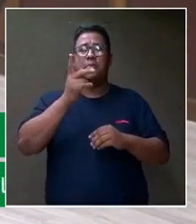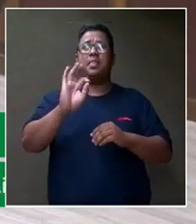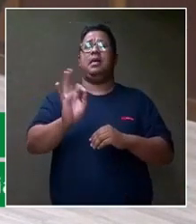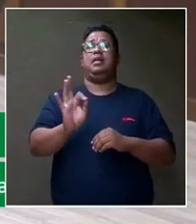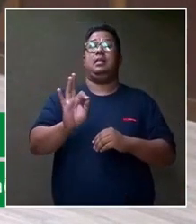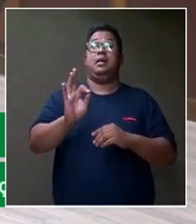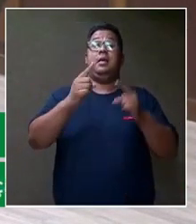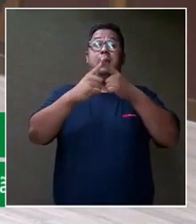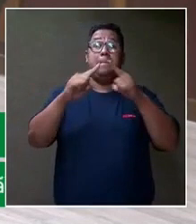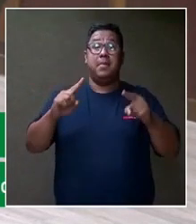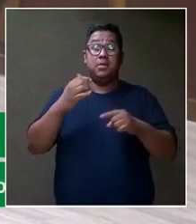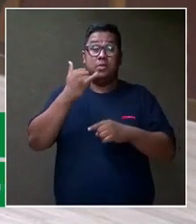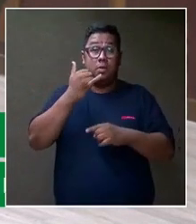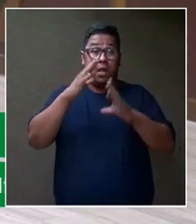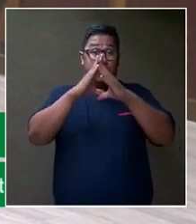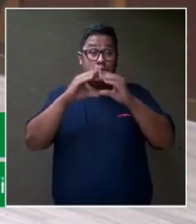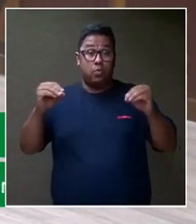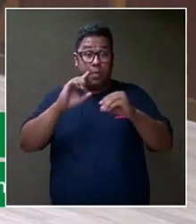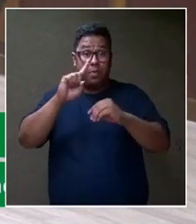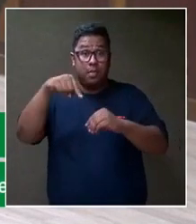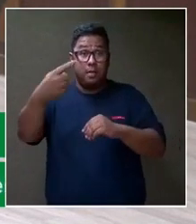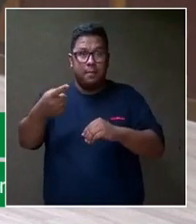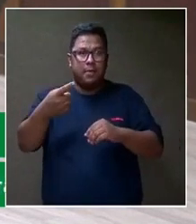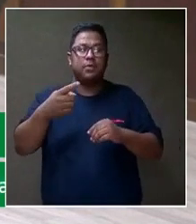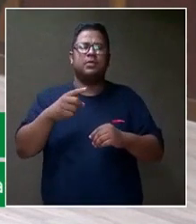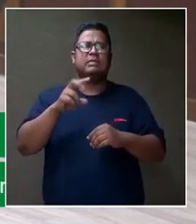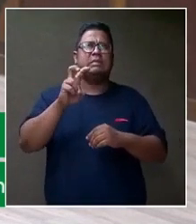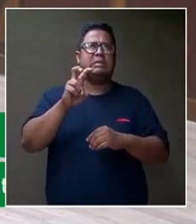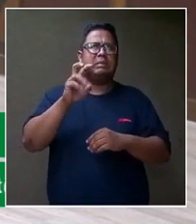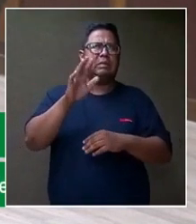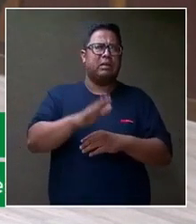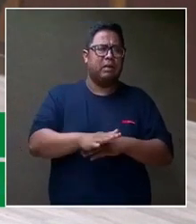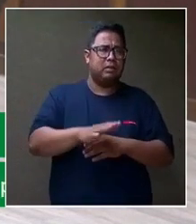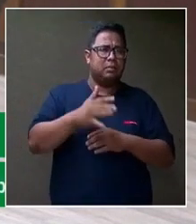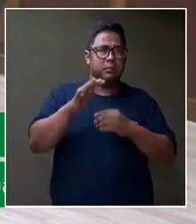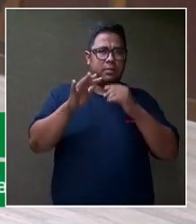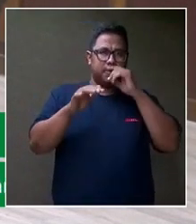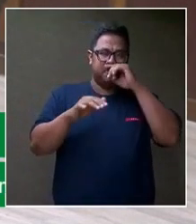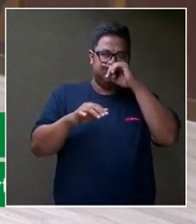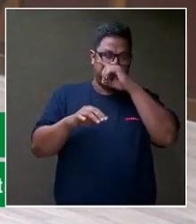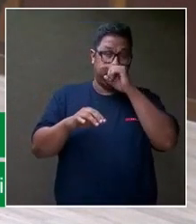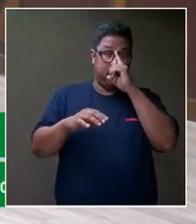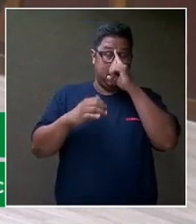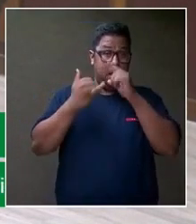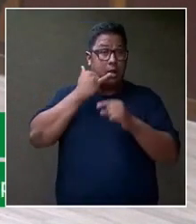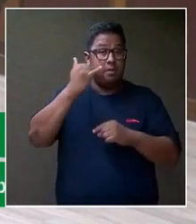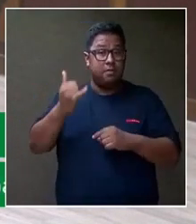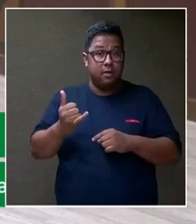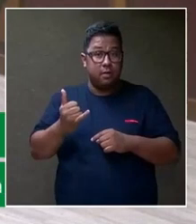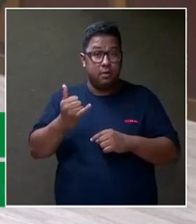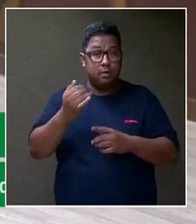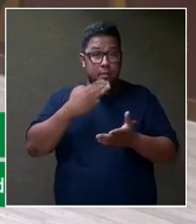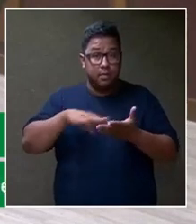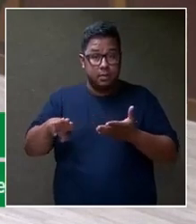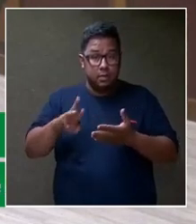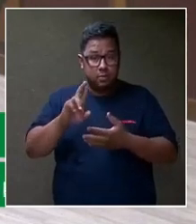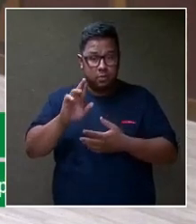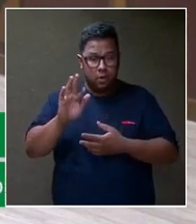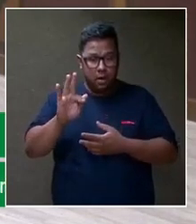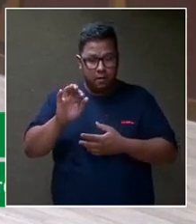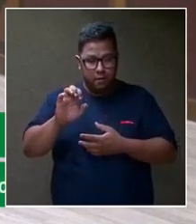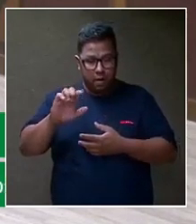senhora. Mas o celular sumiu depois de 5 e pouca da tarde, né? Pois ela lhe comunicou que mandou mensagem para o